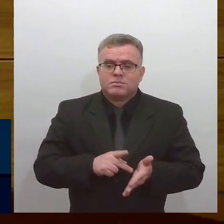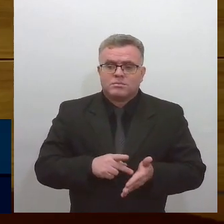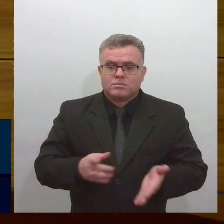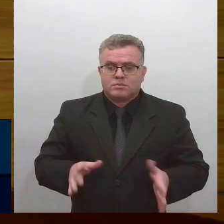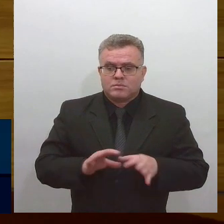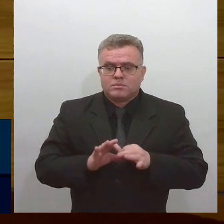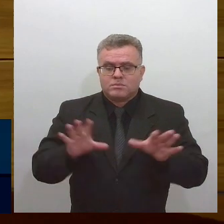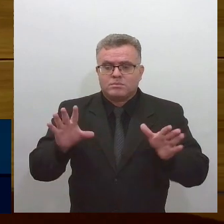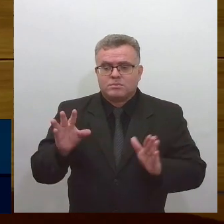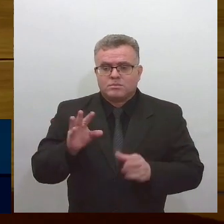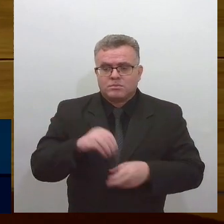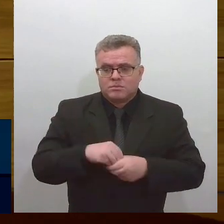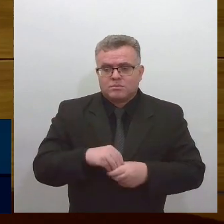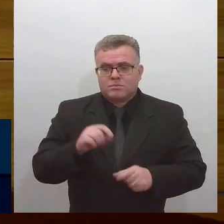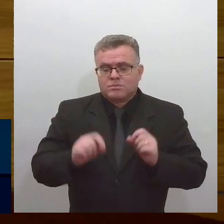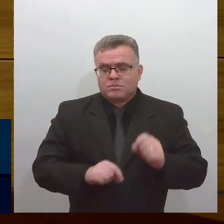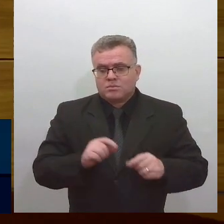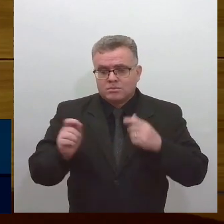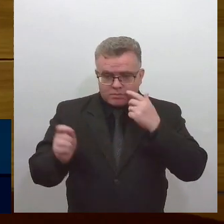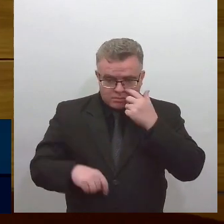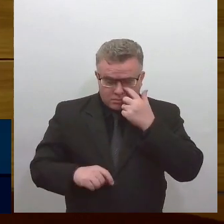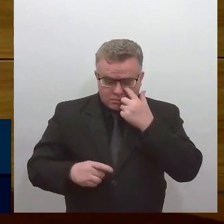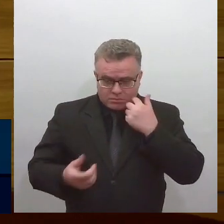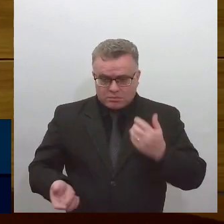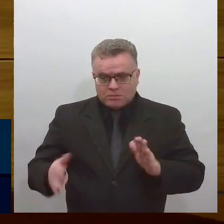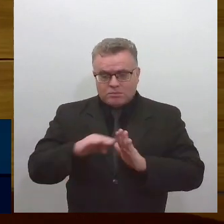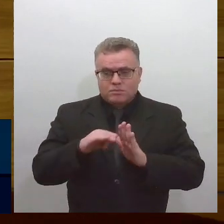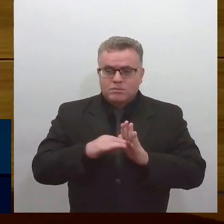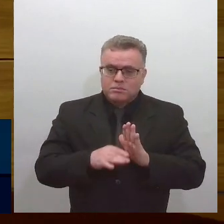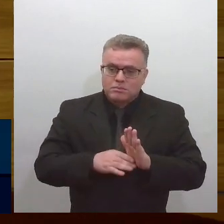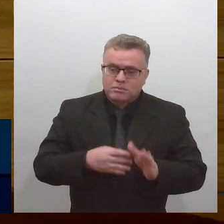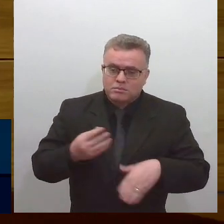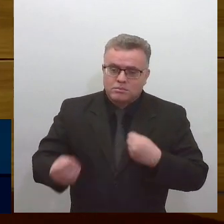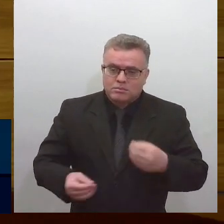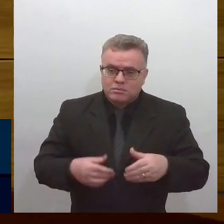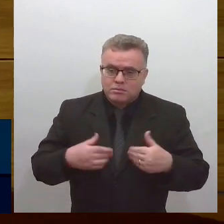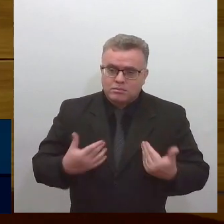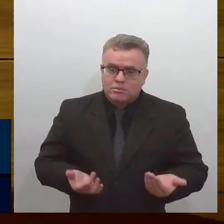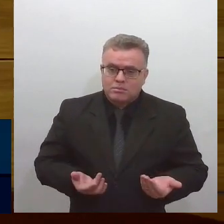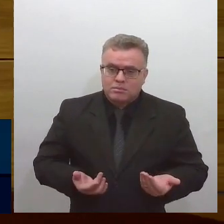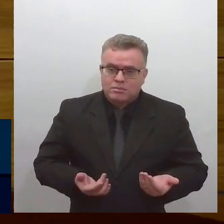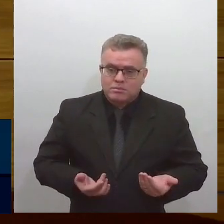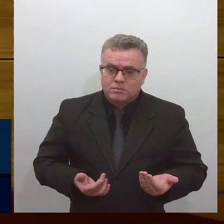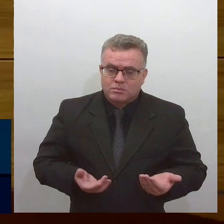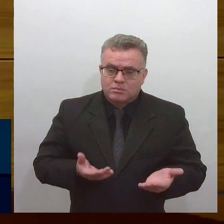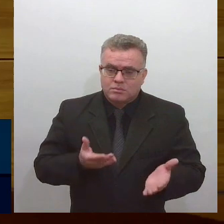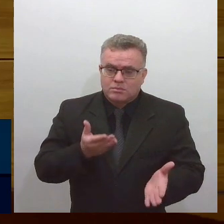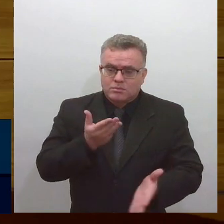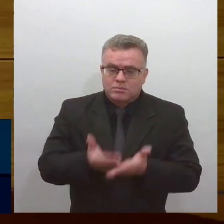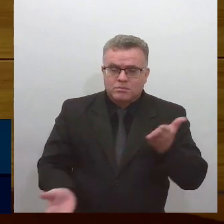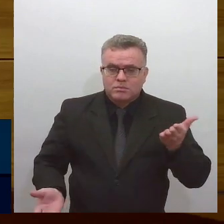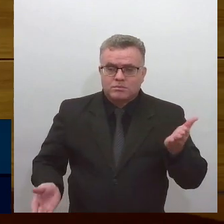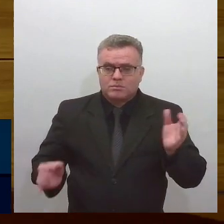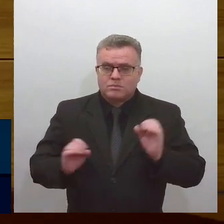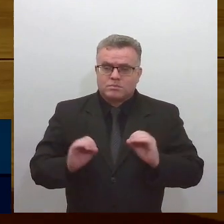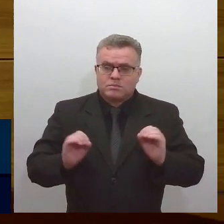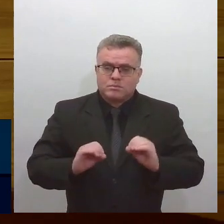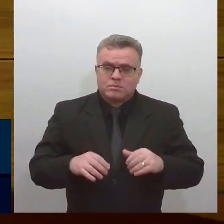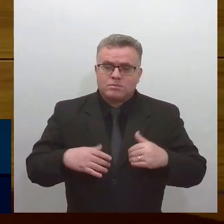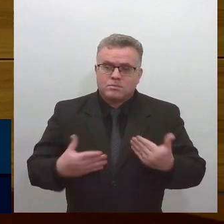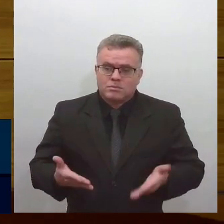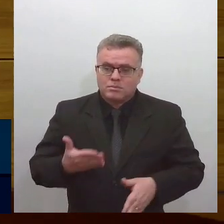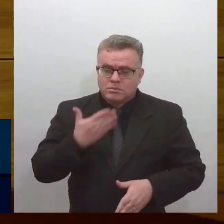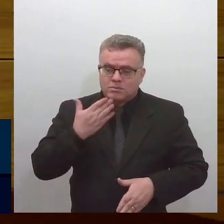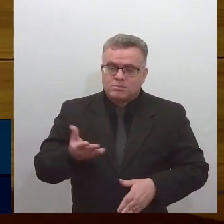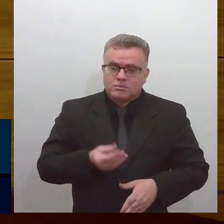adequado se ele não estiver adequado E aí não é que a gente reprovou o projeto né Na realidade a gente pediu pro Dr